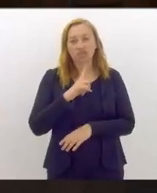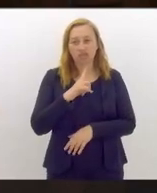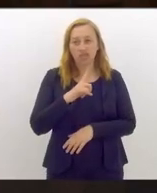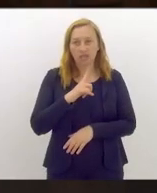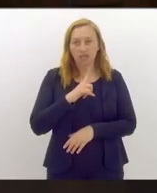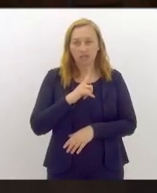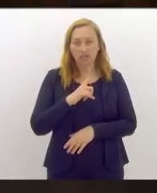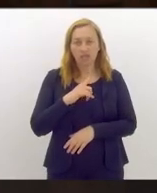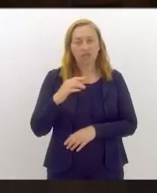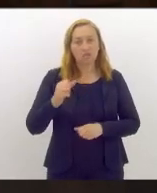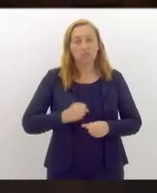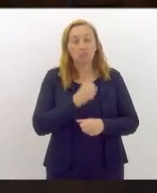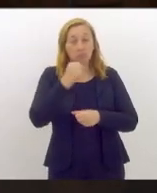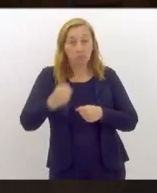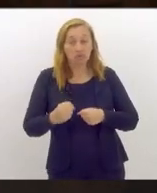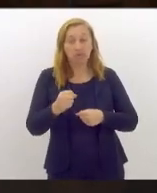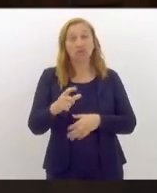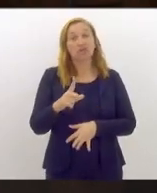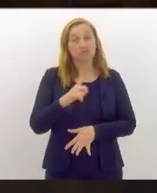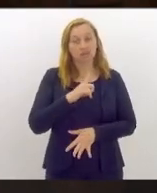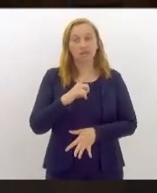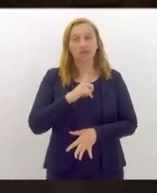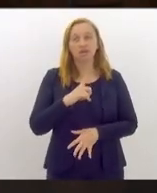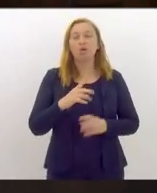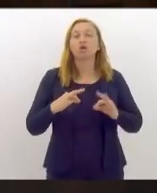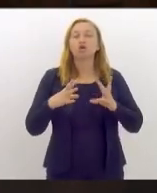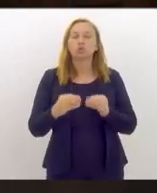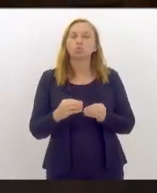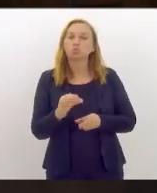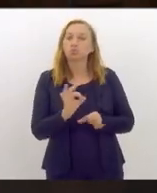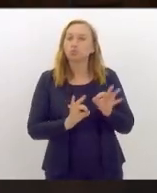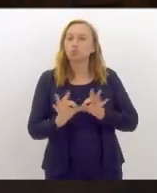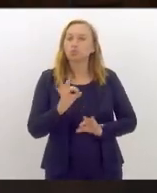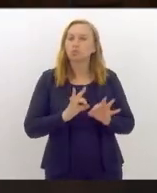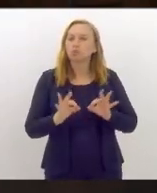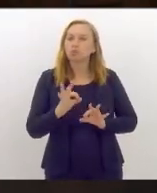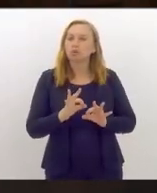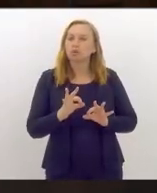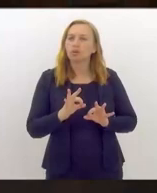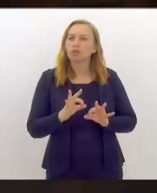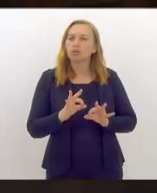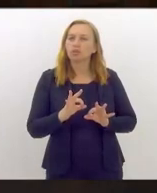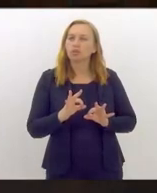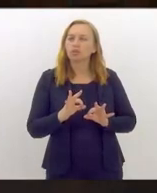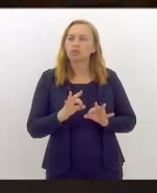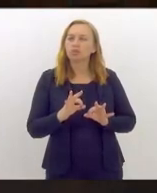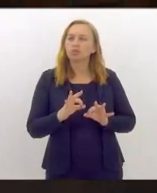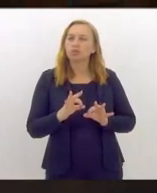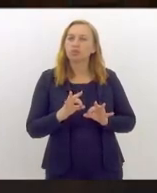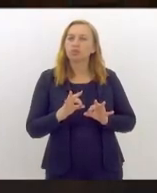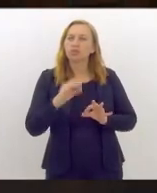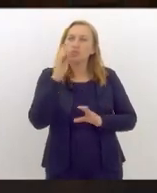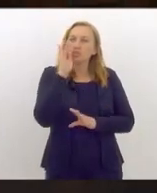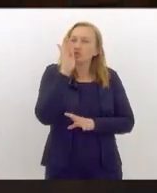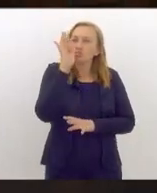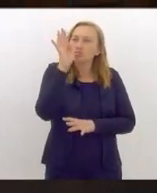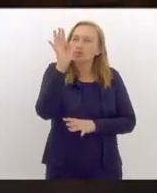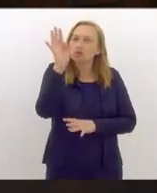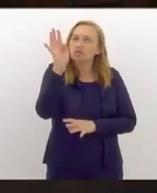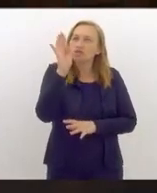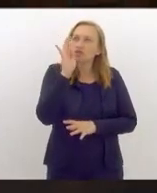indústria audiovisual brasileira porque tudo isso é feito também com uma forte âncora no Imaginário brasileiro